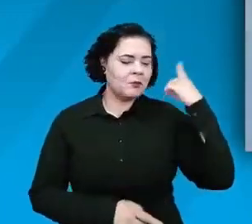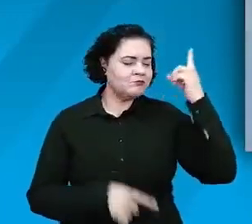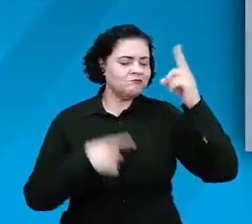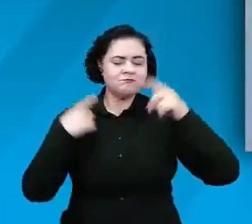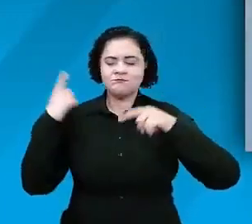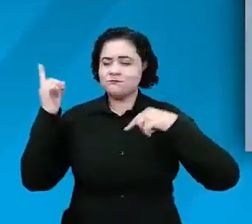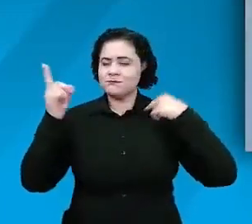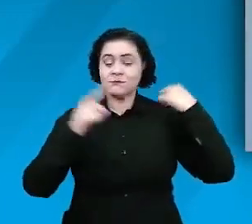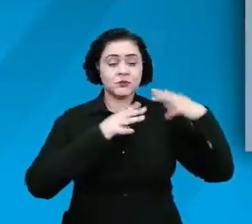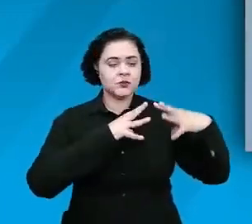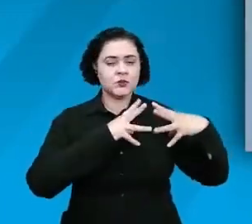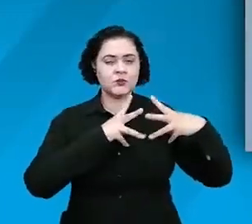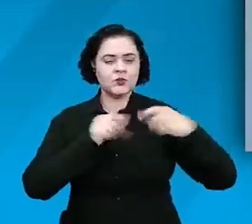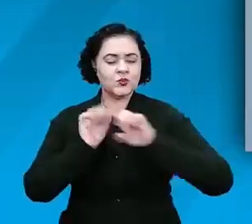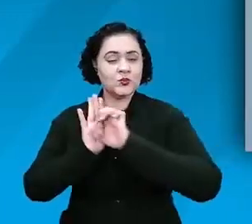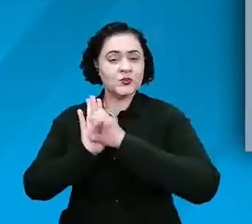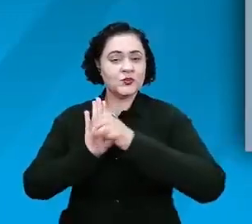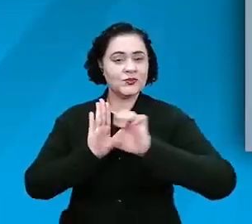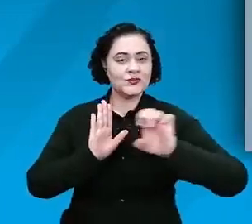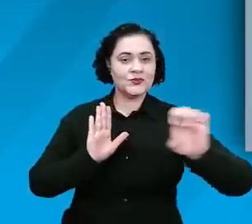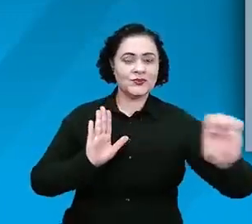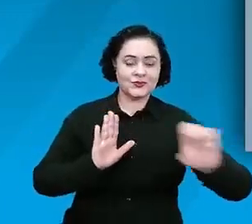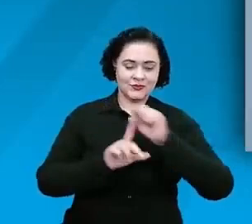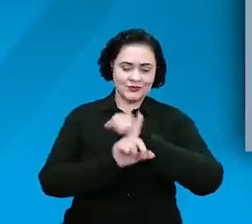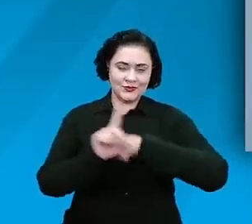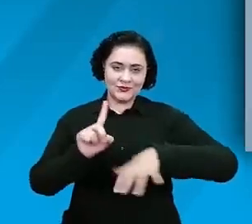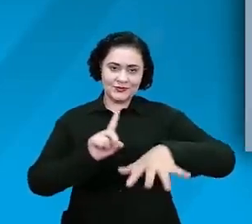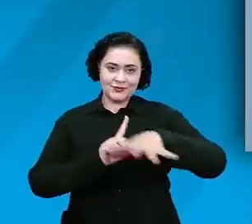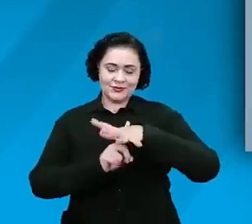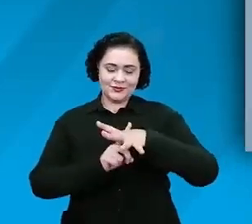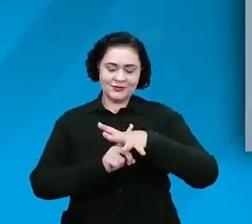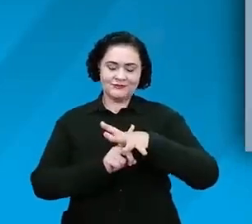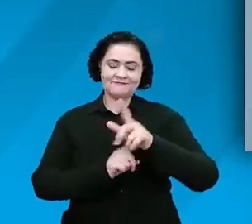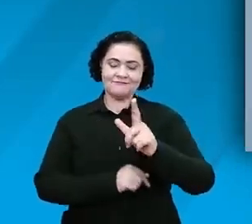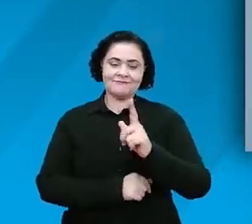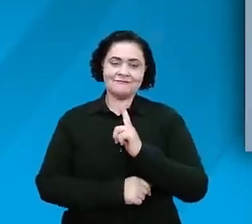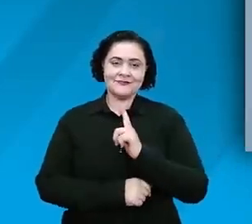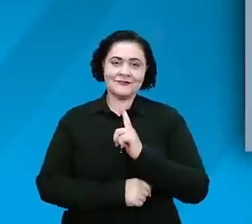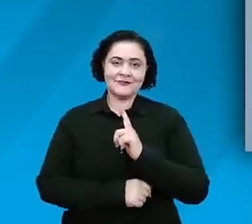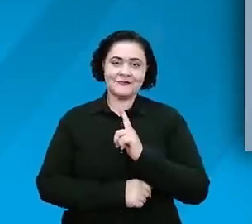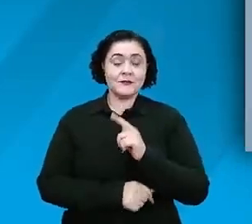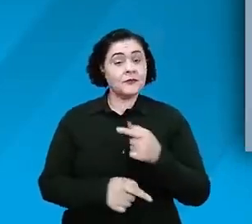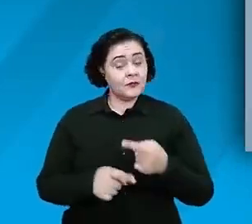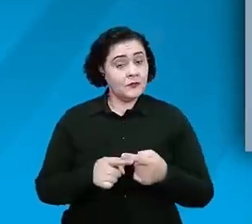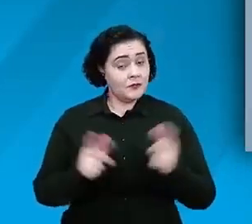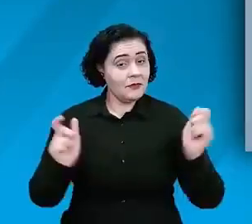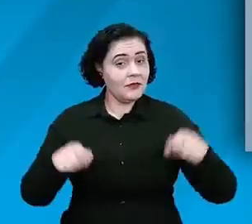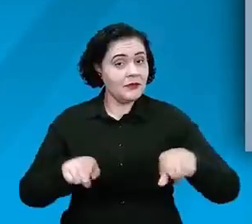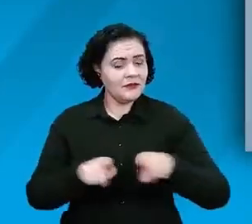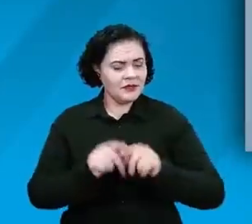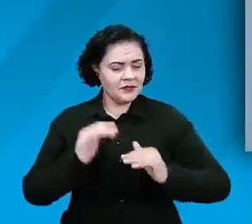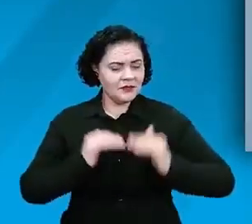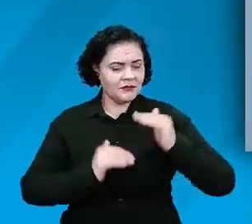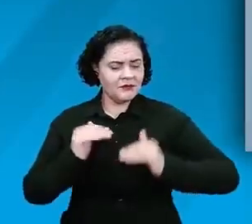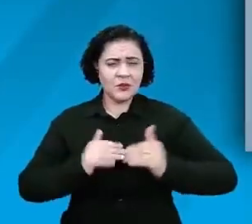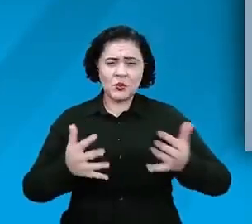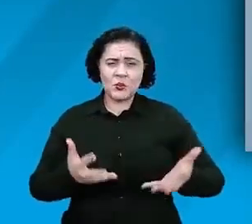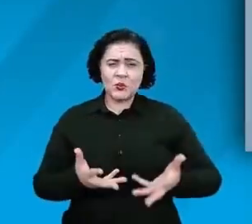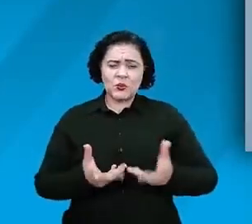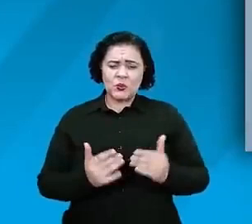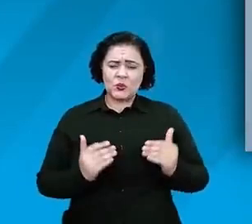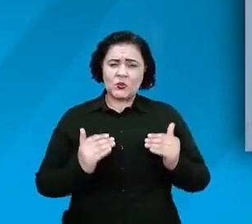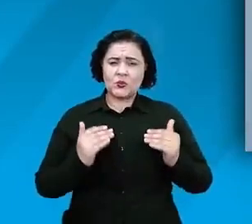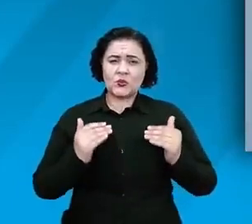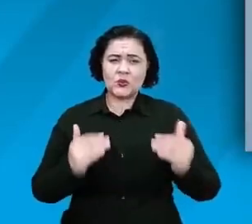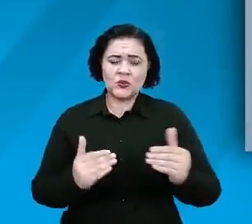de todos os excessos que a nossa sociedade possui. Não é de se admirar os níveis